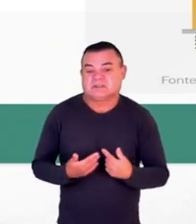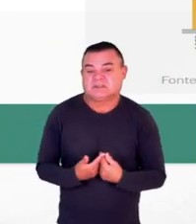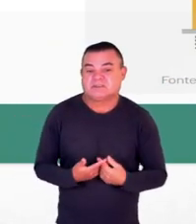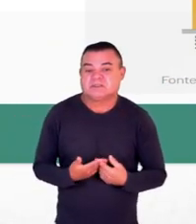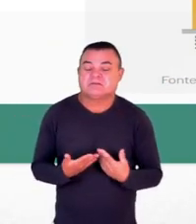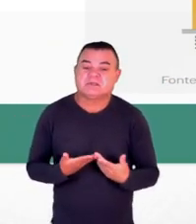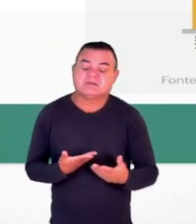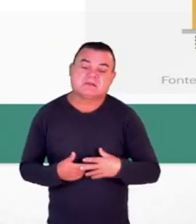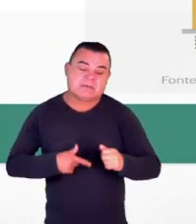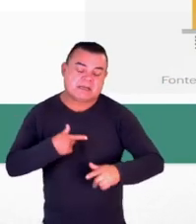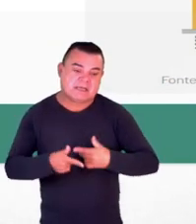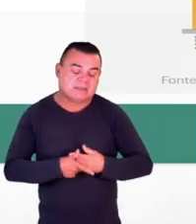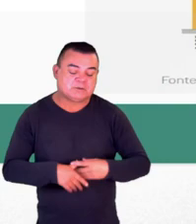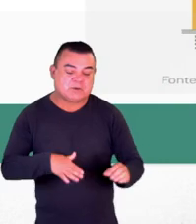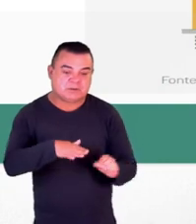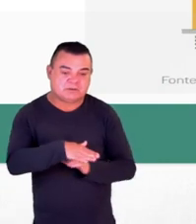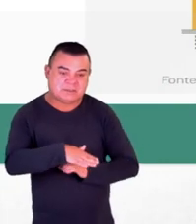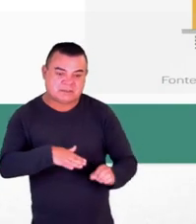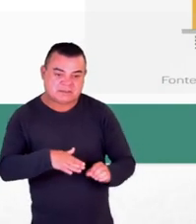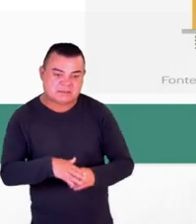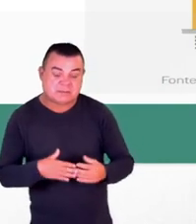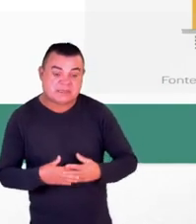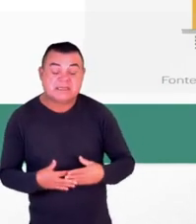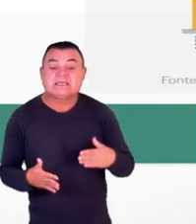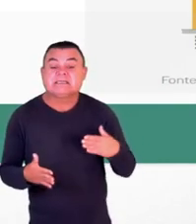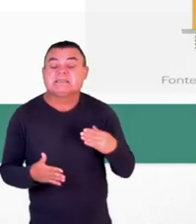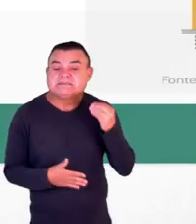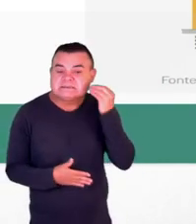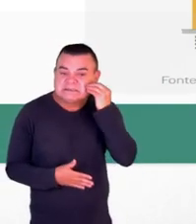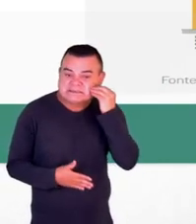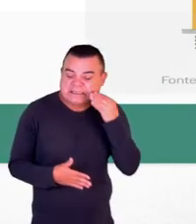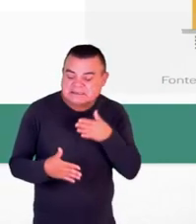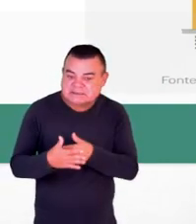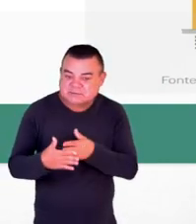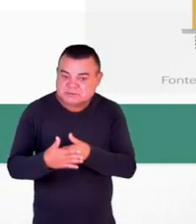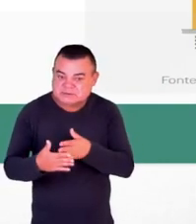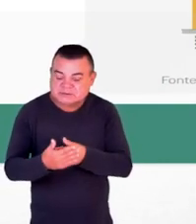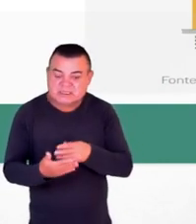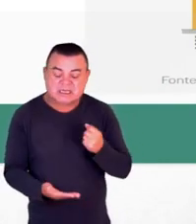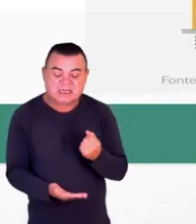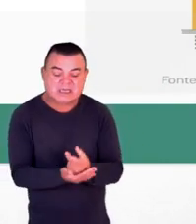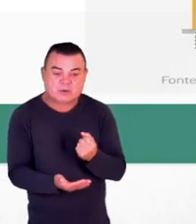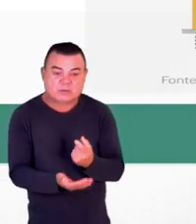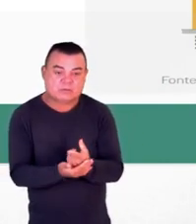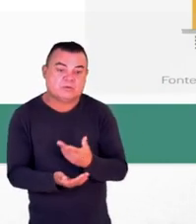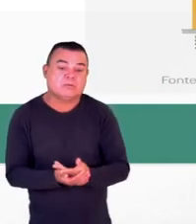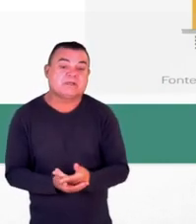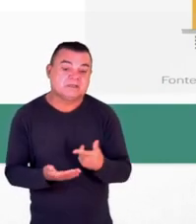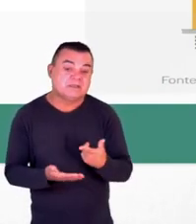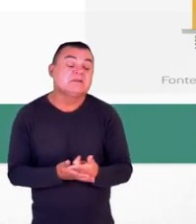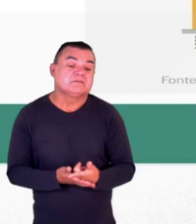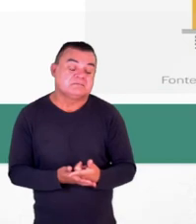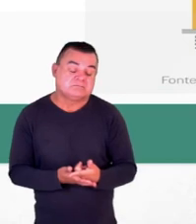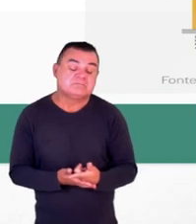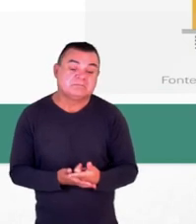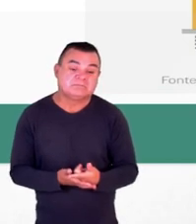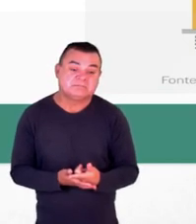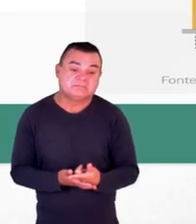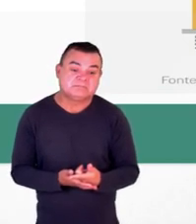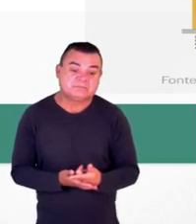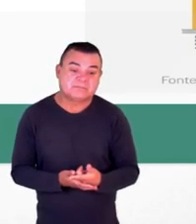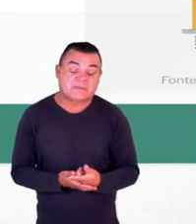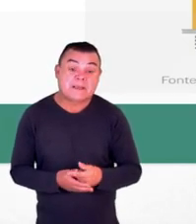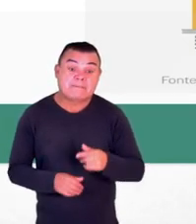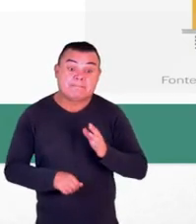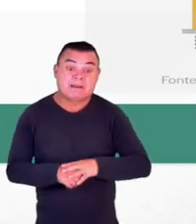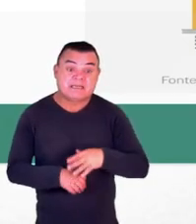tentar impedir essa essa exportação né desses agrotóxicos que são proibidos de uso na Europa para o Brasil eh e mais